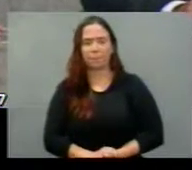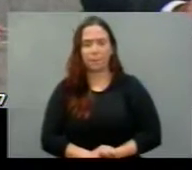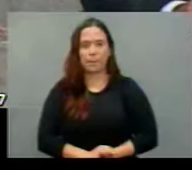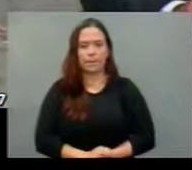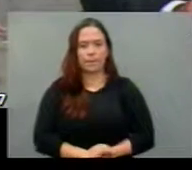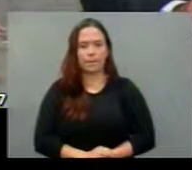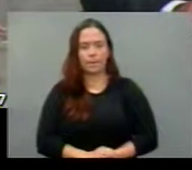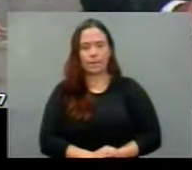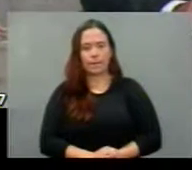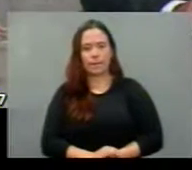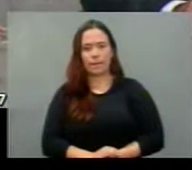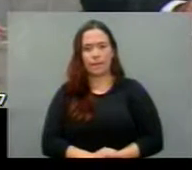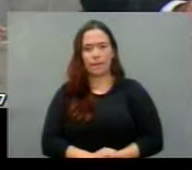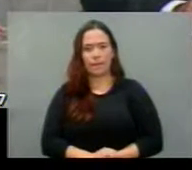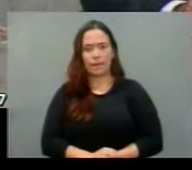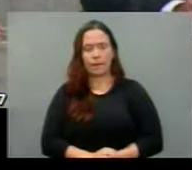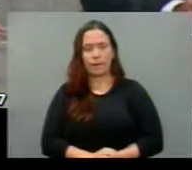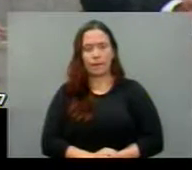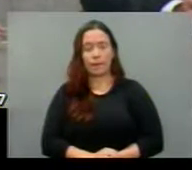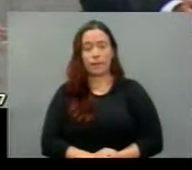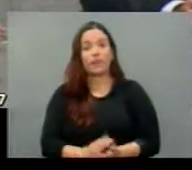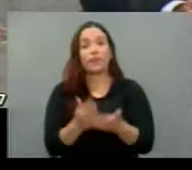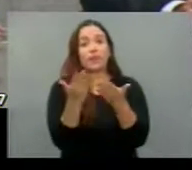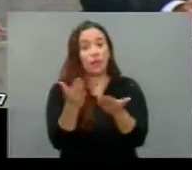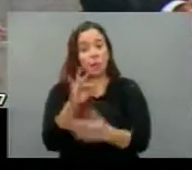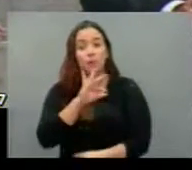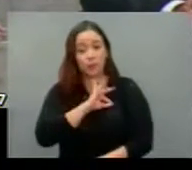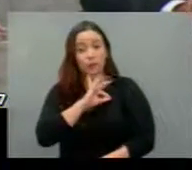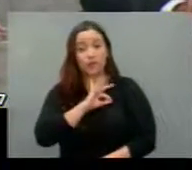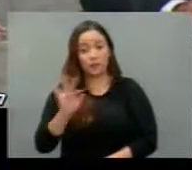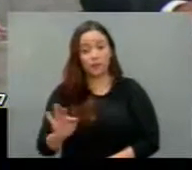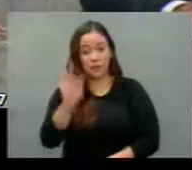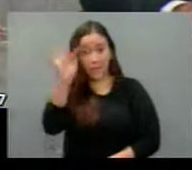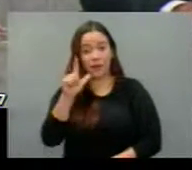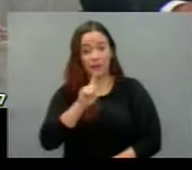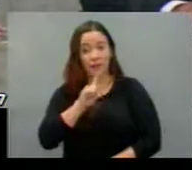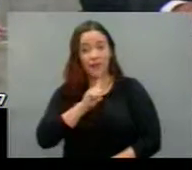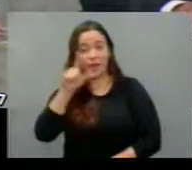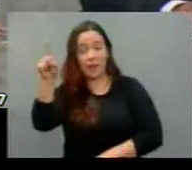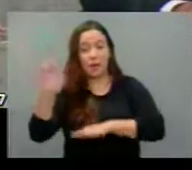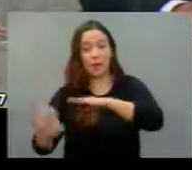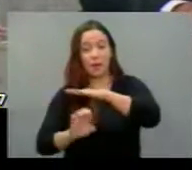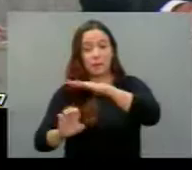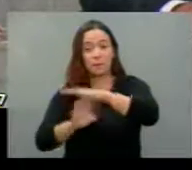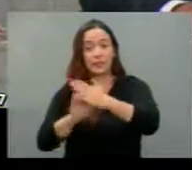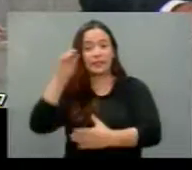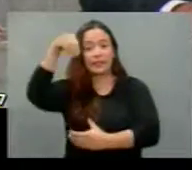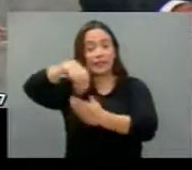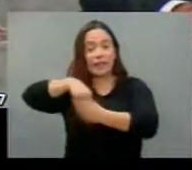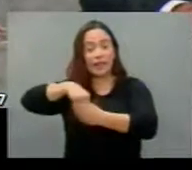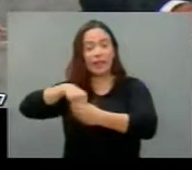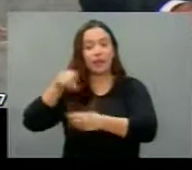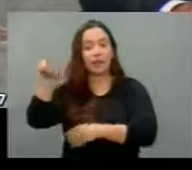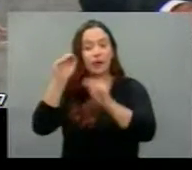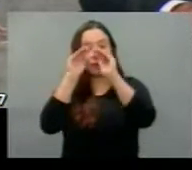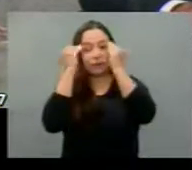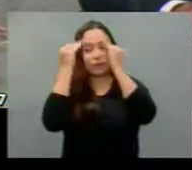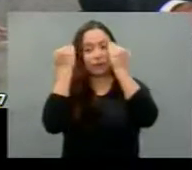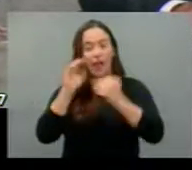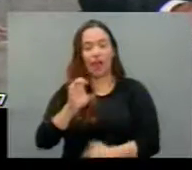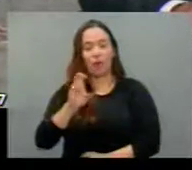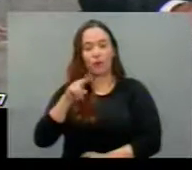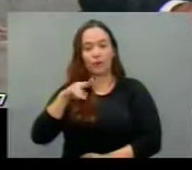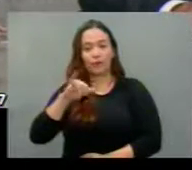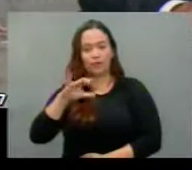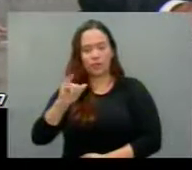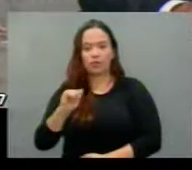informação é correta. Só quero dizer, correta. A Polícia Federal está na empresa do senador Eunício. A imprensa está divulgando. Eu não estou questionando a